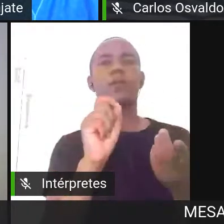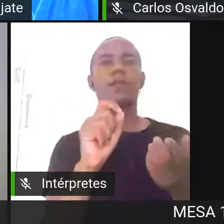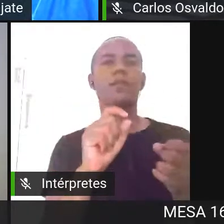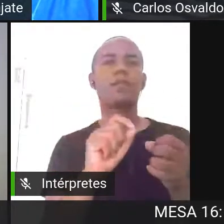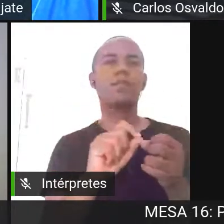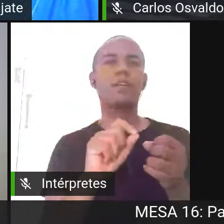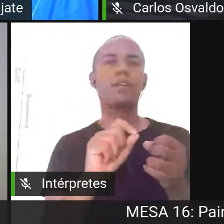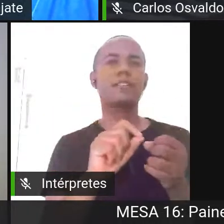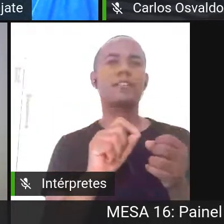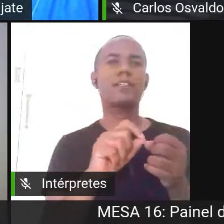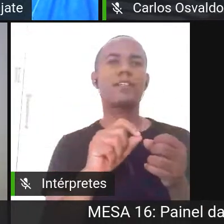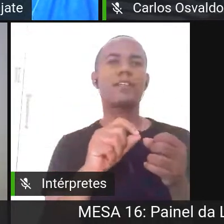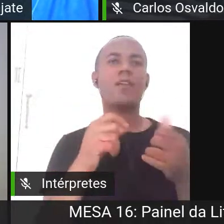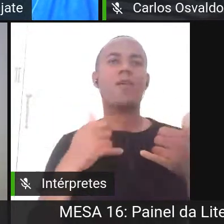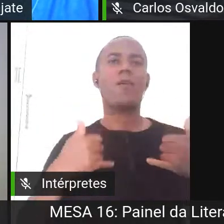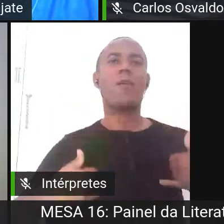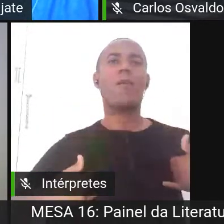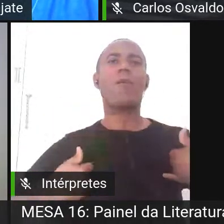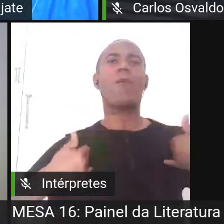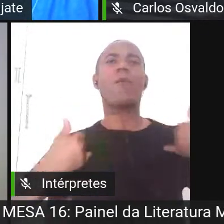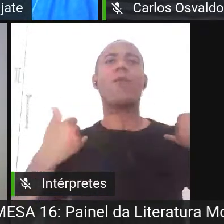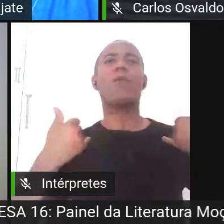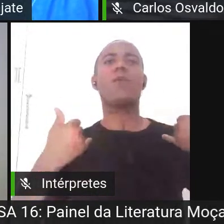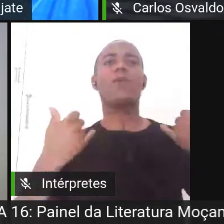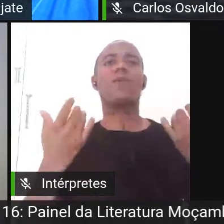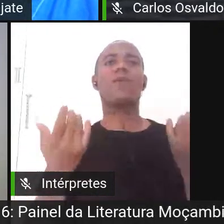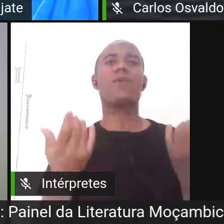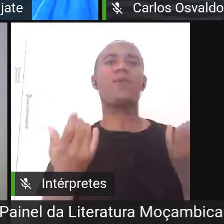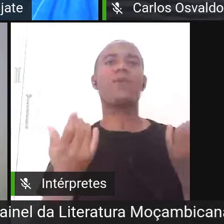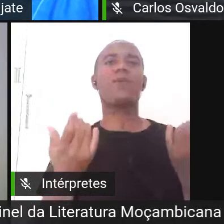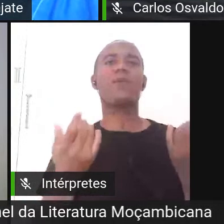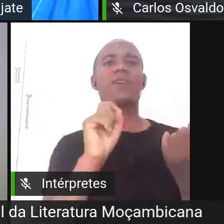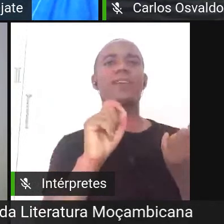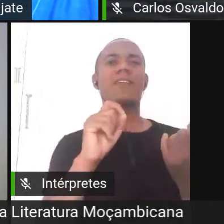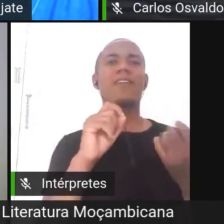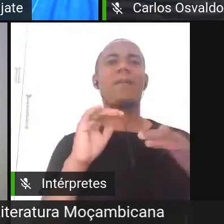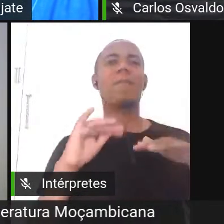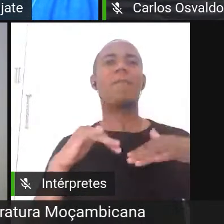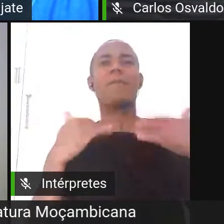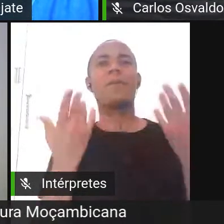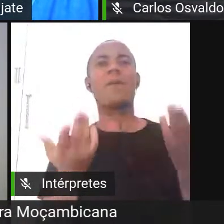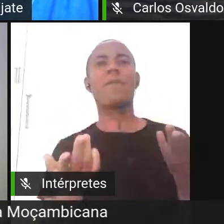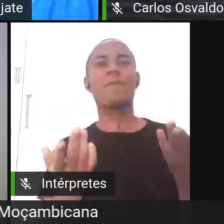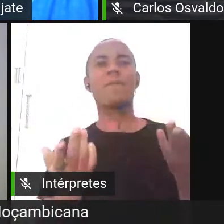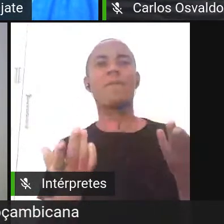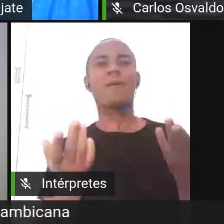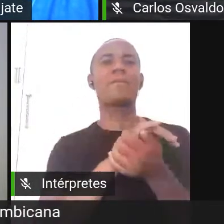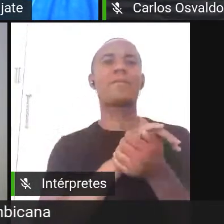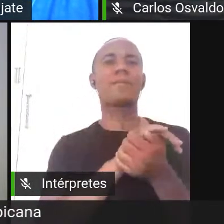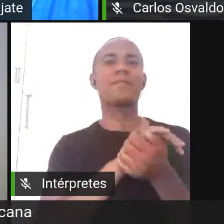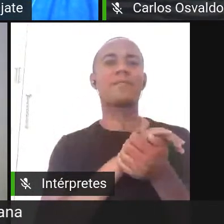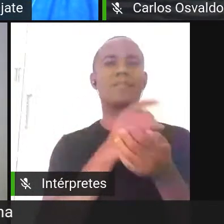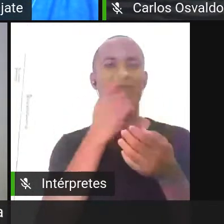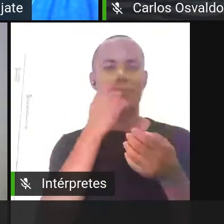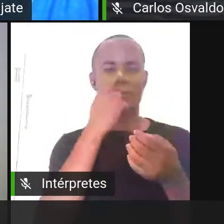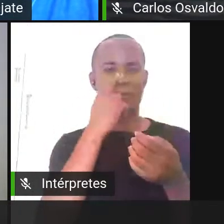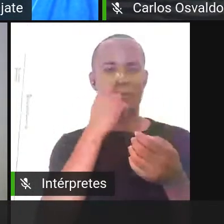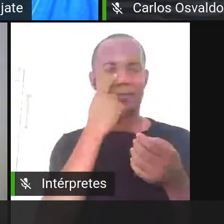fazer um mergulho naquilo que é a cosmovisão banto